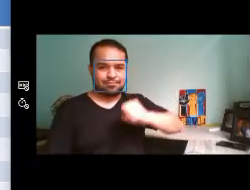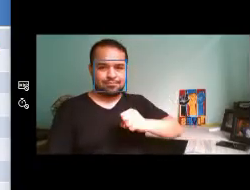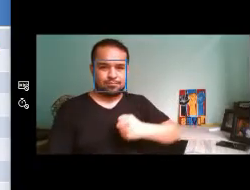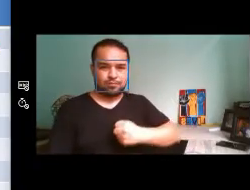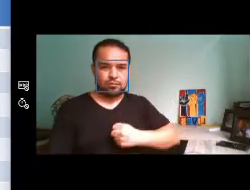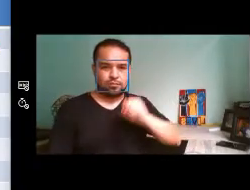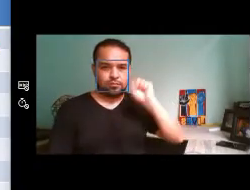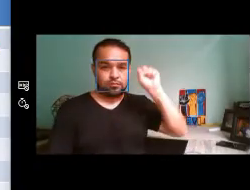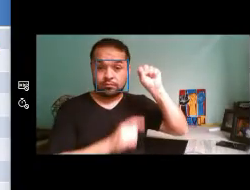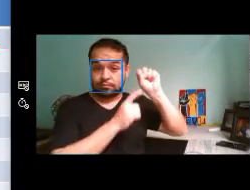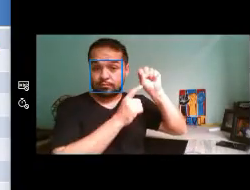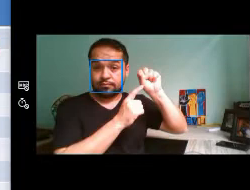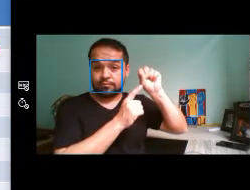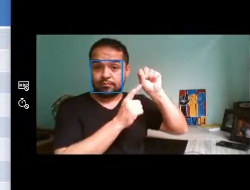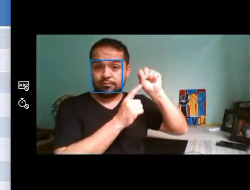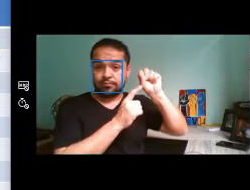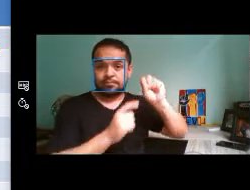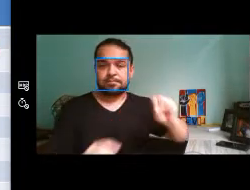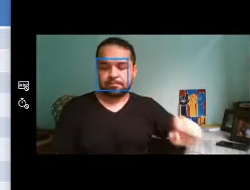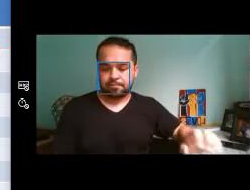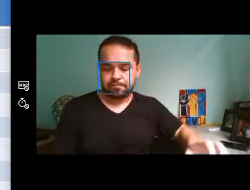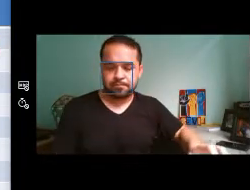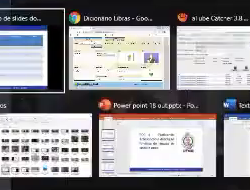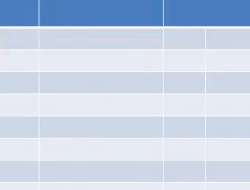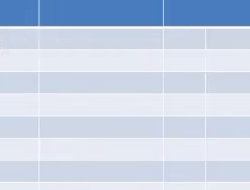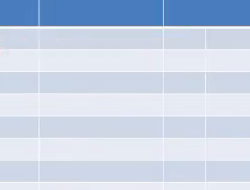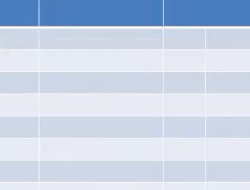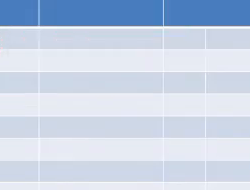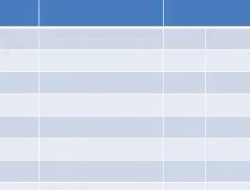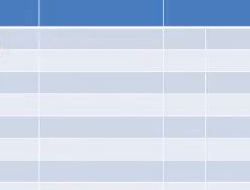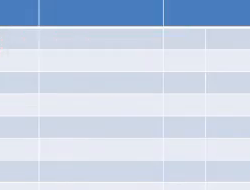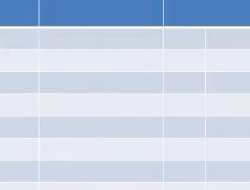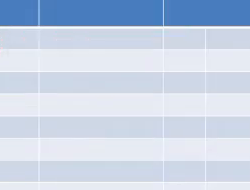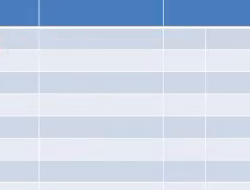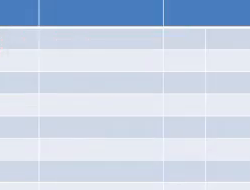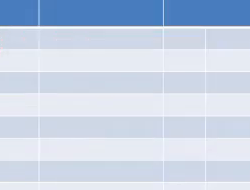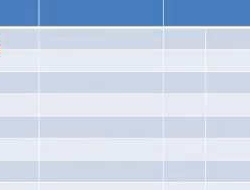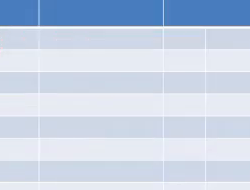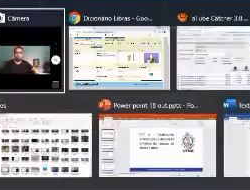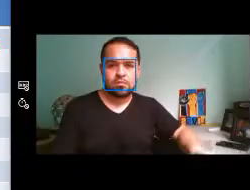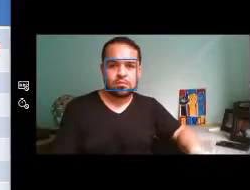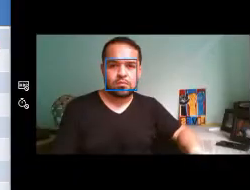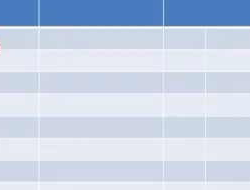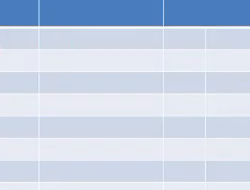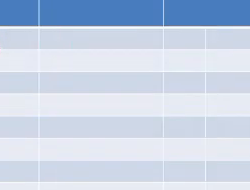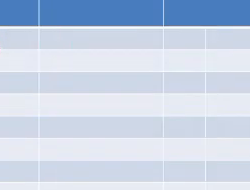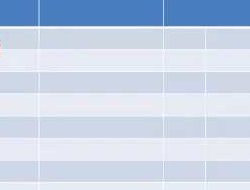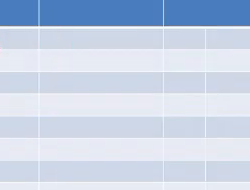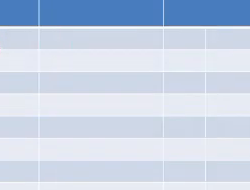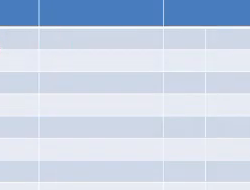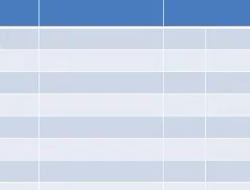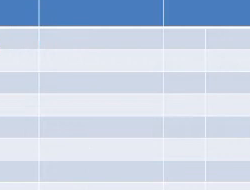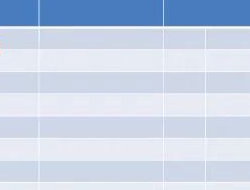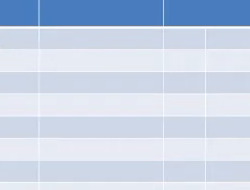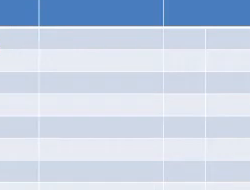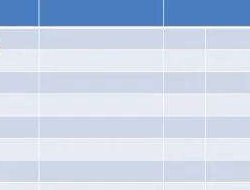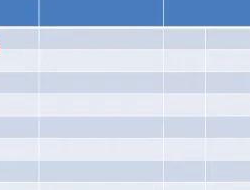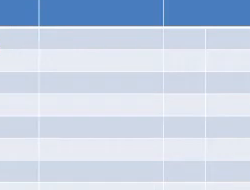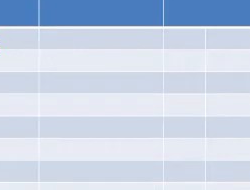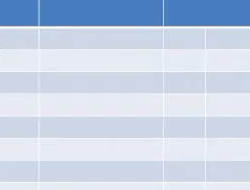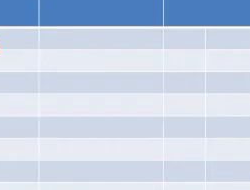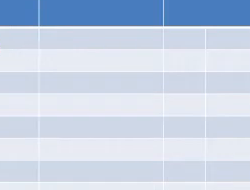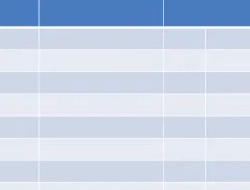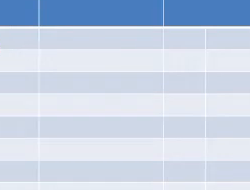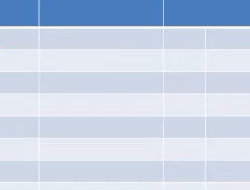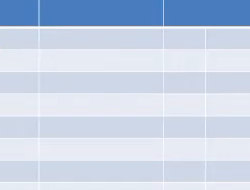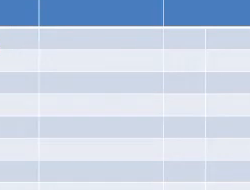aqui, para configuração de mão, é o símbolo da configuração de mão, eu já fiz ali, ok? O ponto de